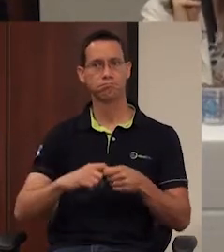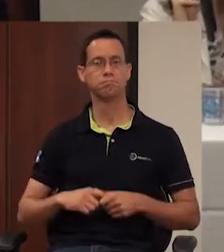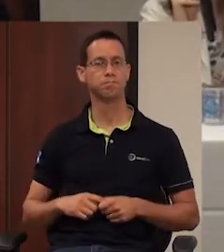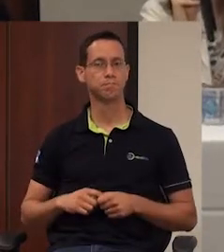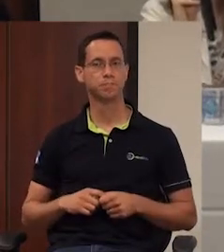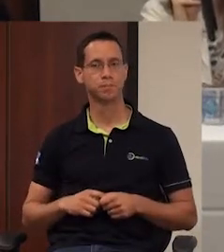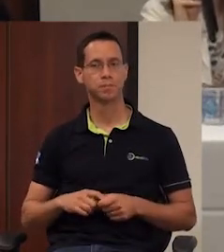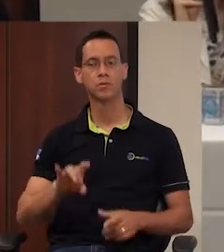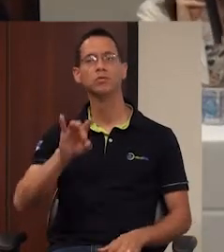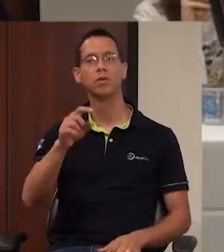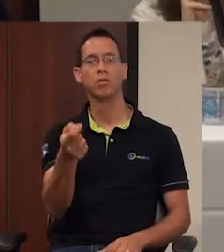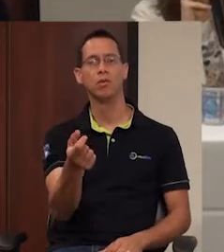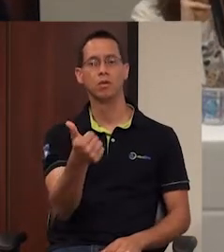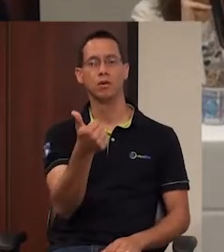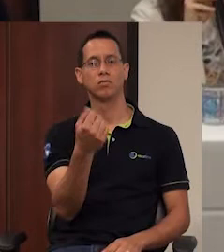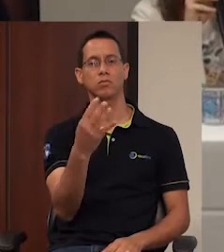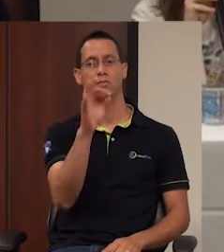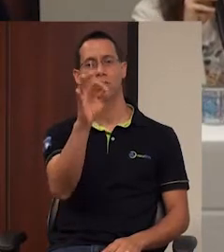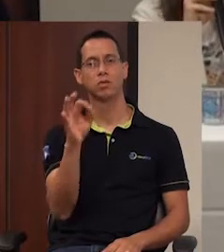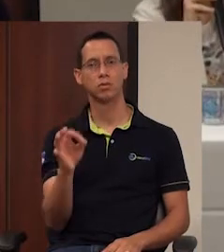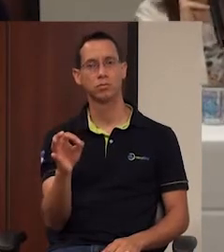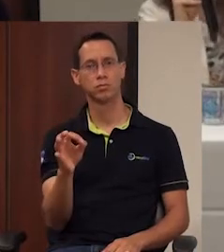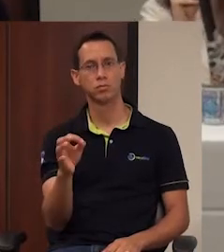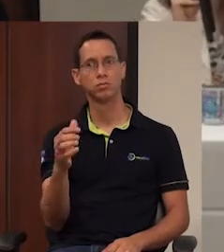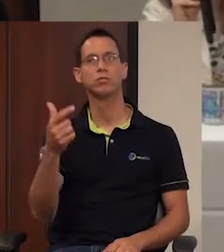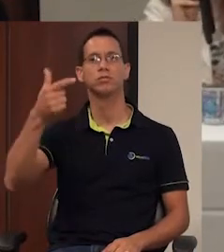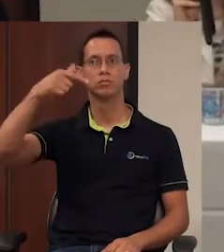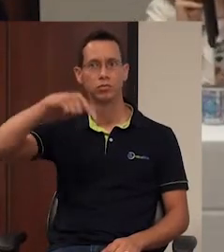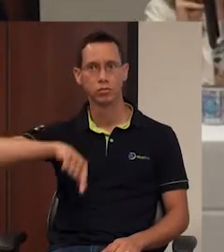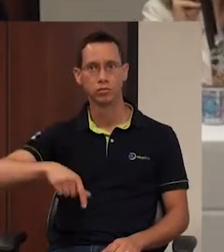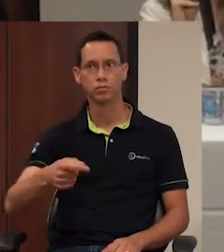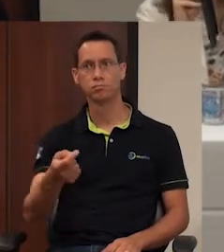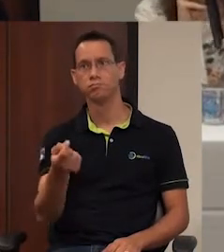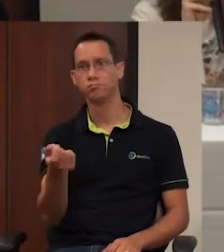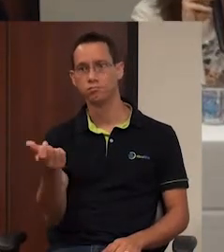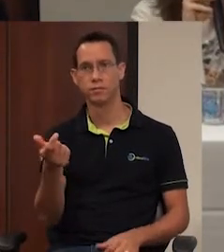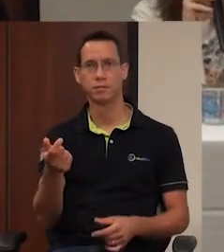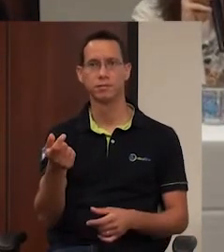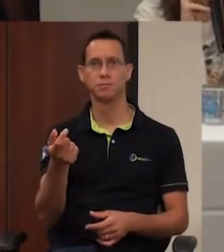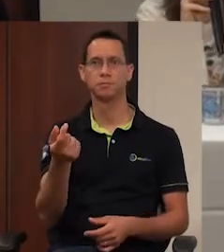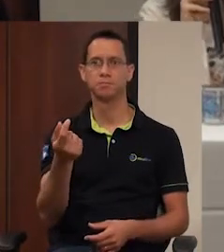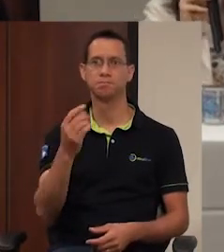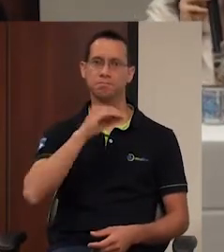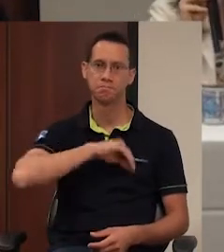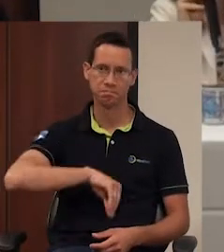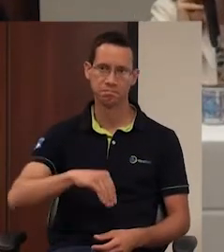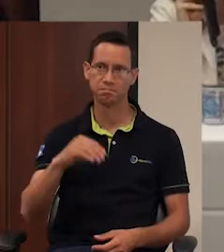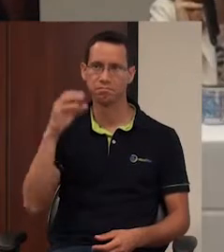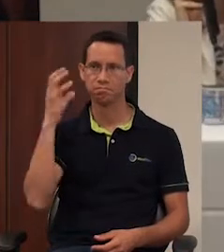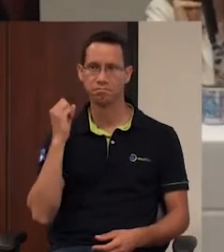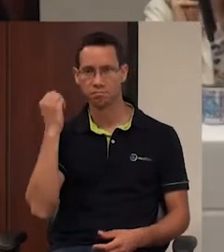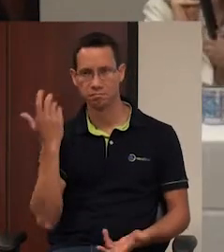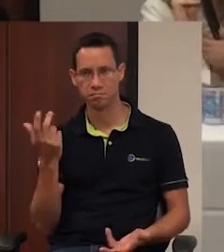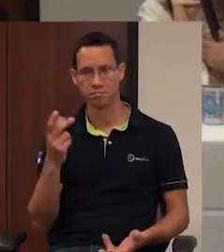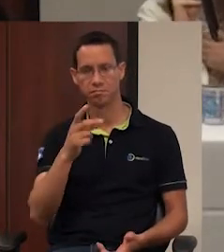Apenas 14% dessas pessoas acabaram recebendo algum tipo de pensão por deficiência, algum subsídio